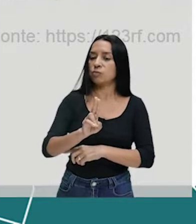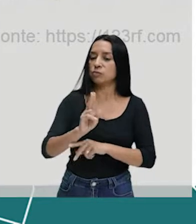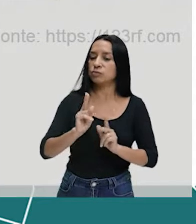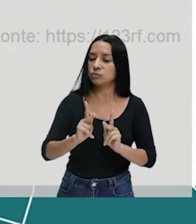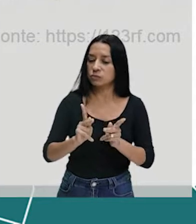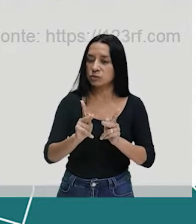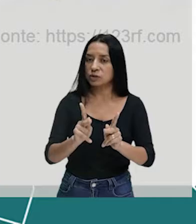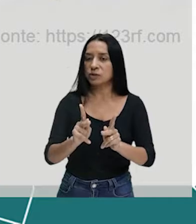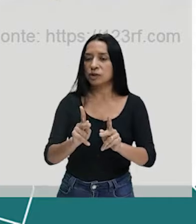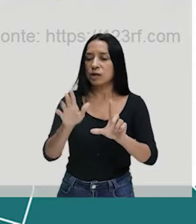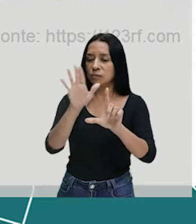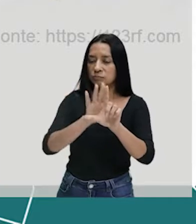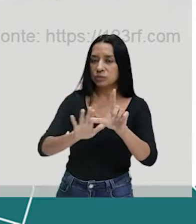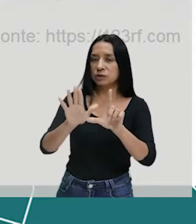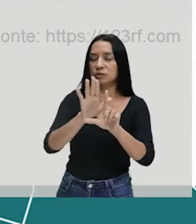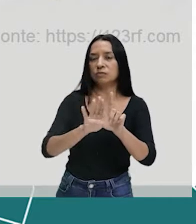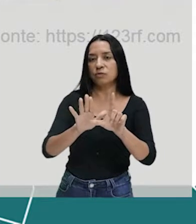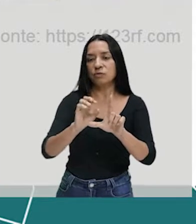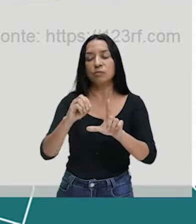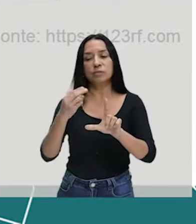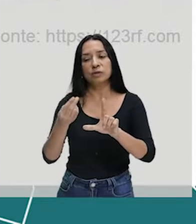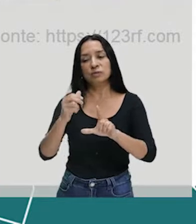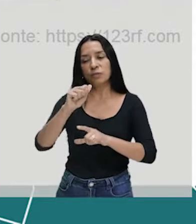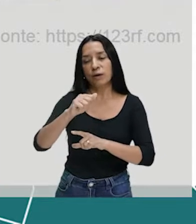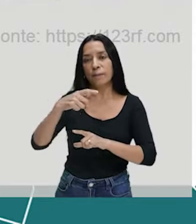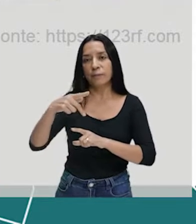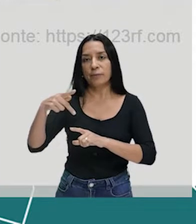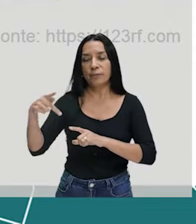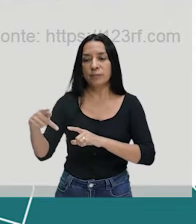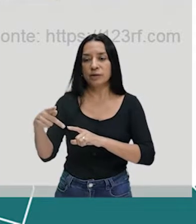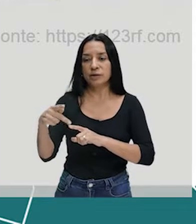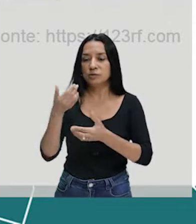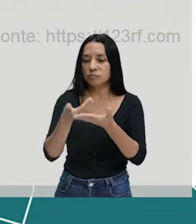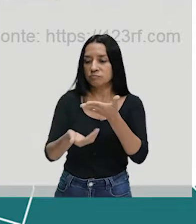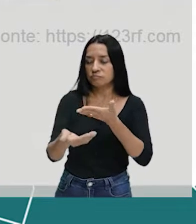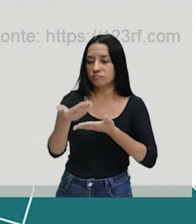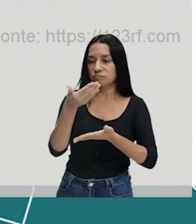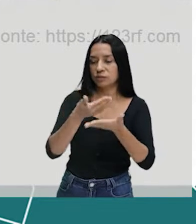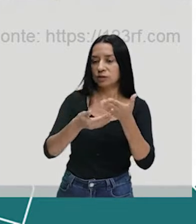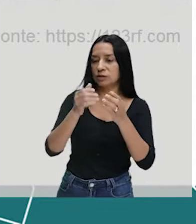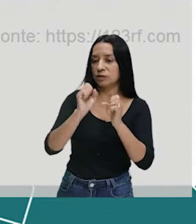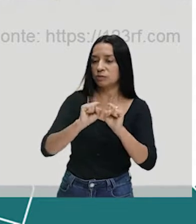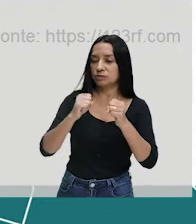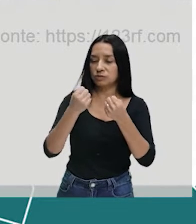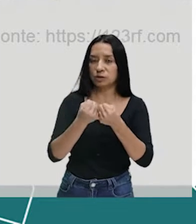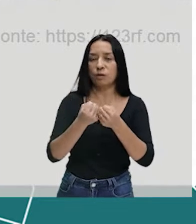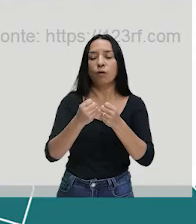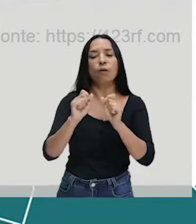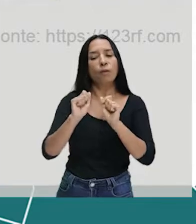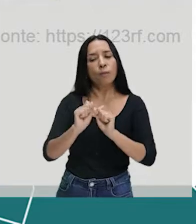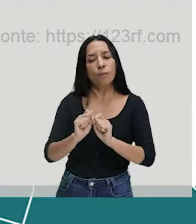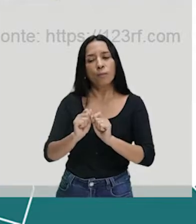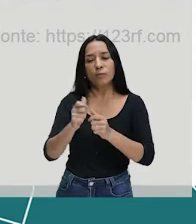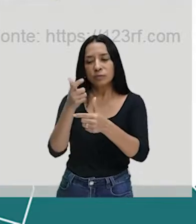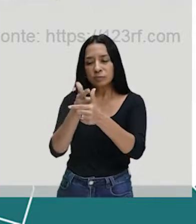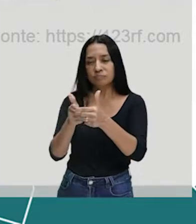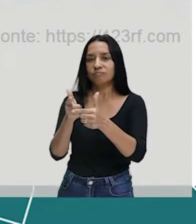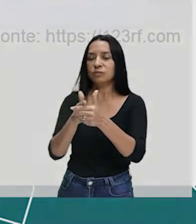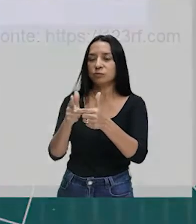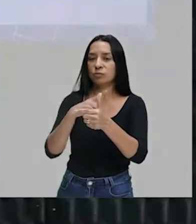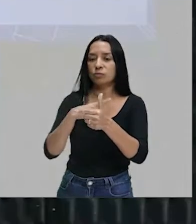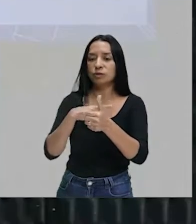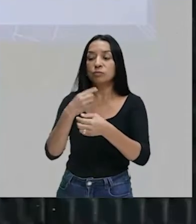de certas plataformas ou de certos aplicativos de interação social eles podem prejudicar até a forma que Nós pensamos